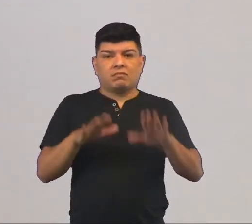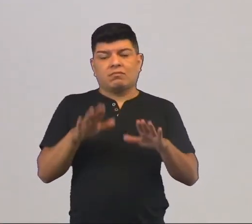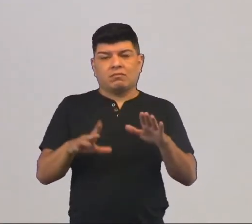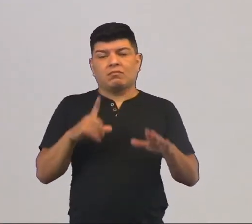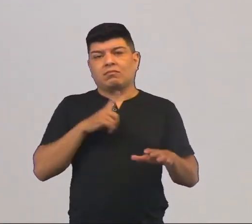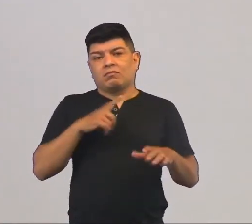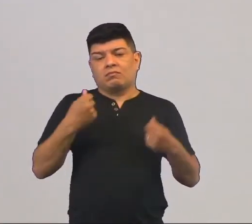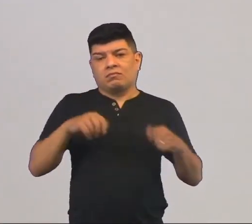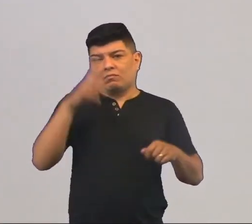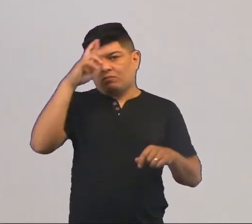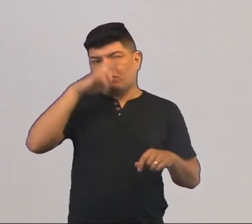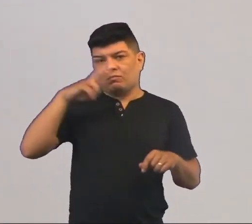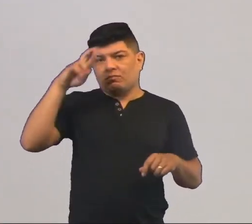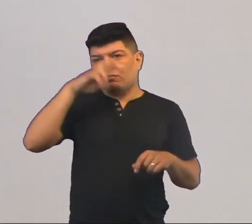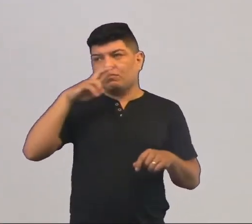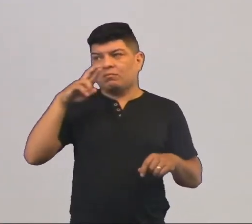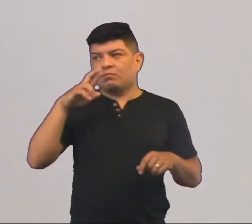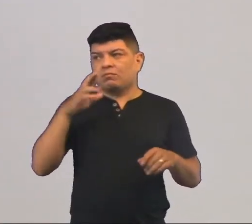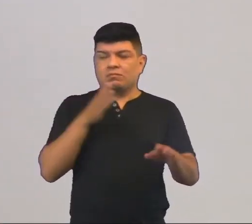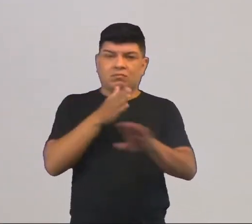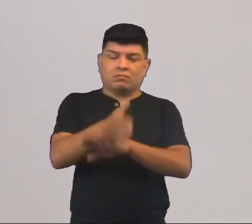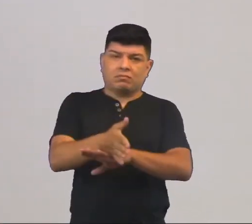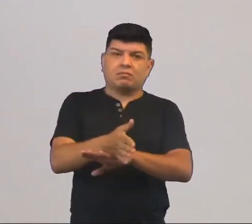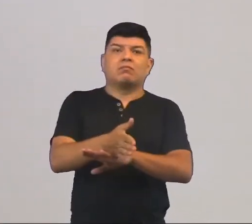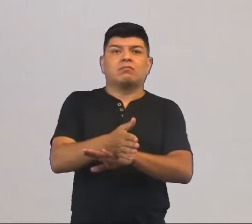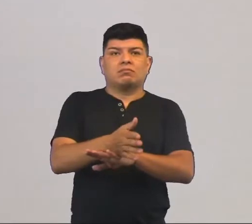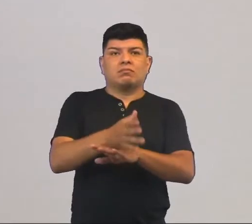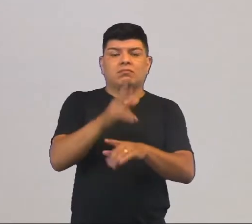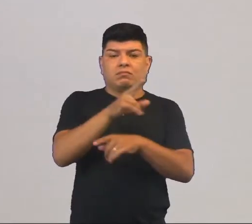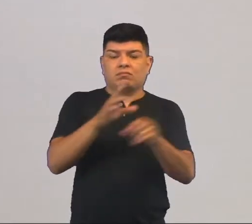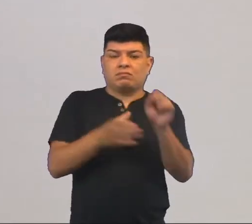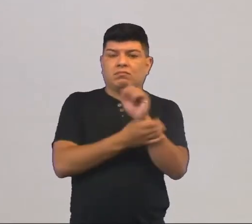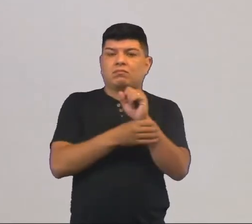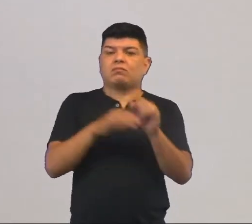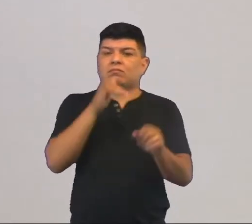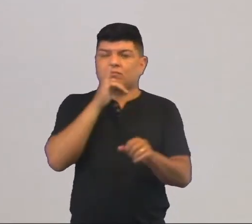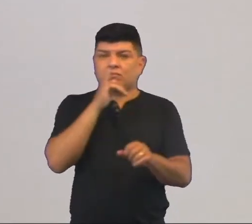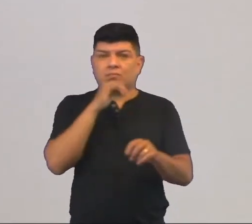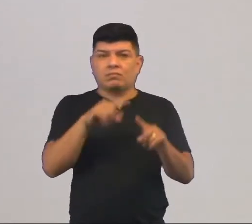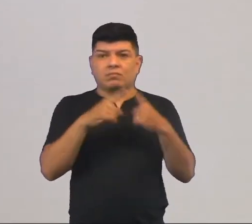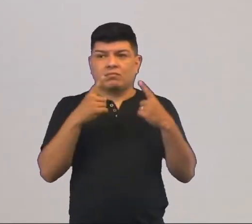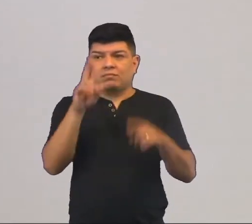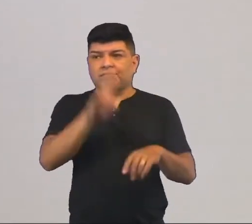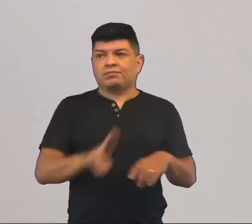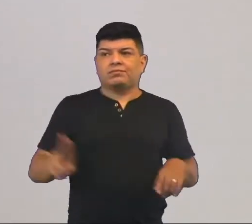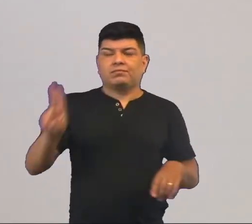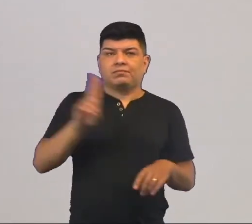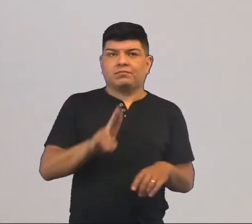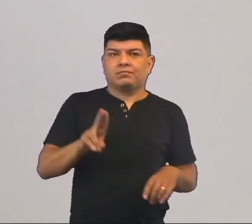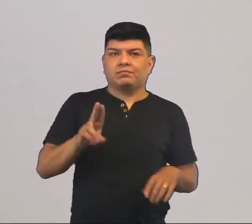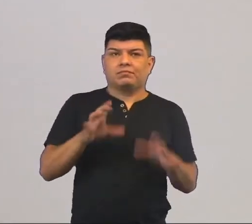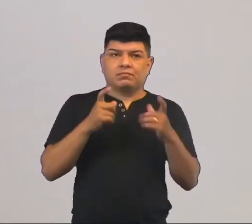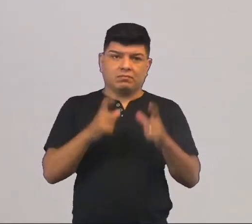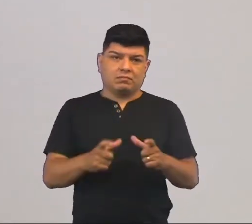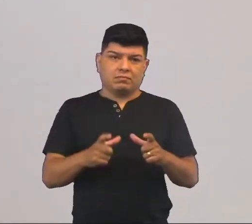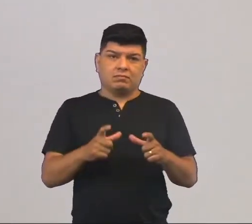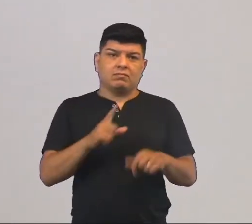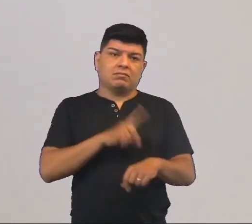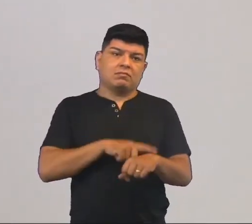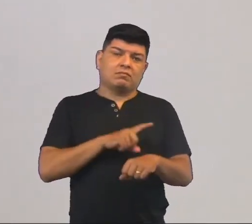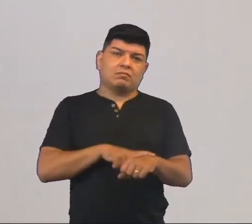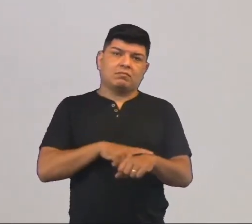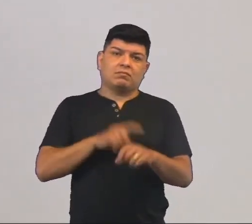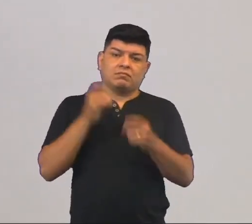tem que haver essa vigilância aí para que eles não avancem para as áreas de preservação, por exemplo. Mas eles utilizam aquela área, com o tempo